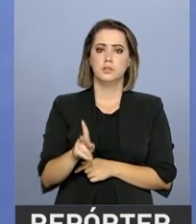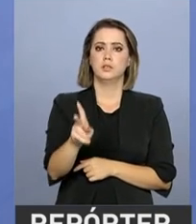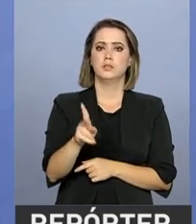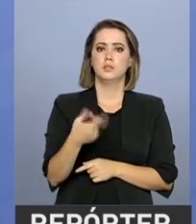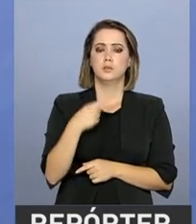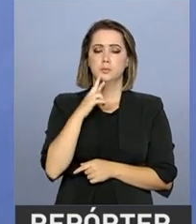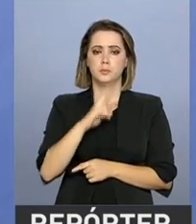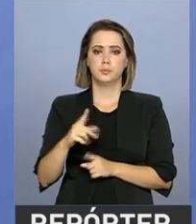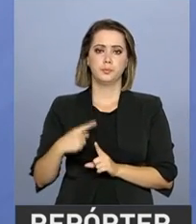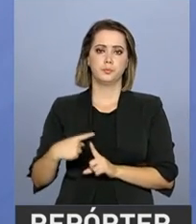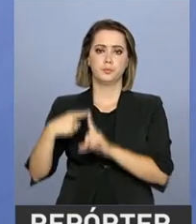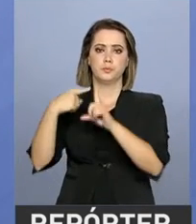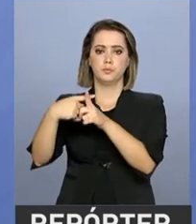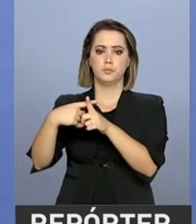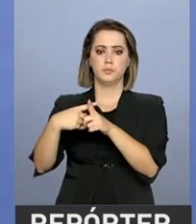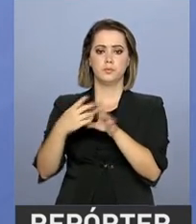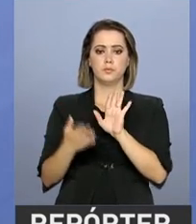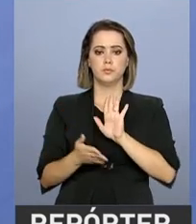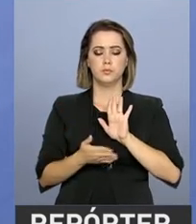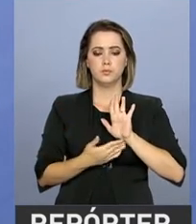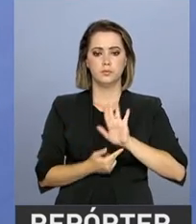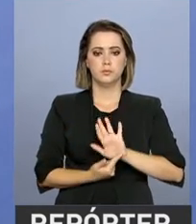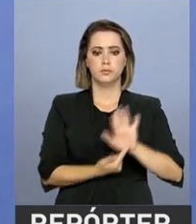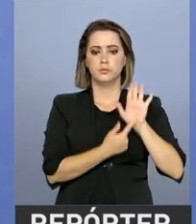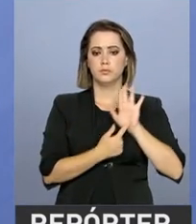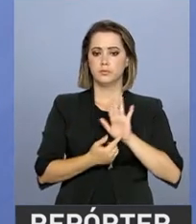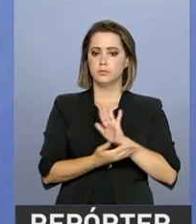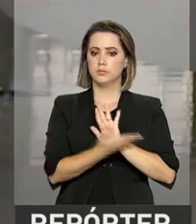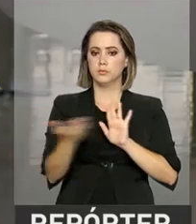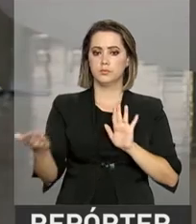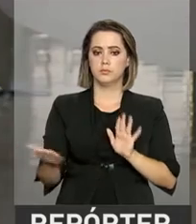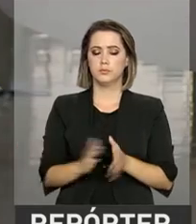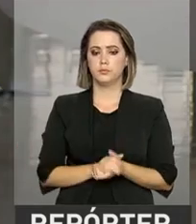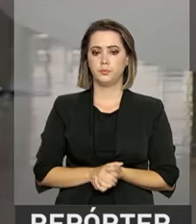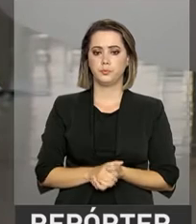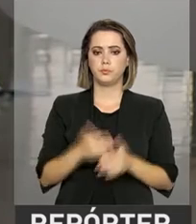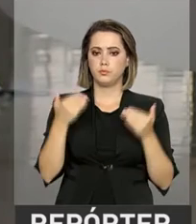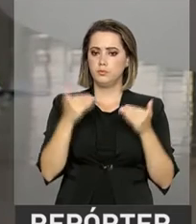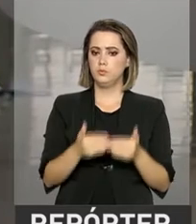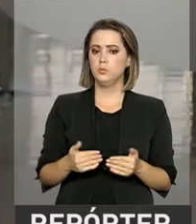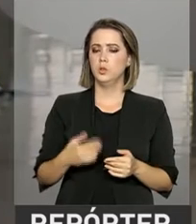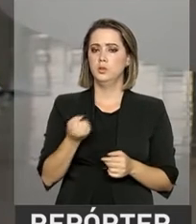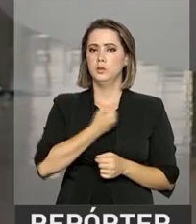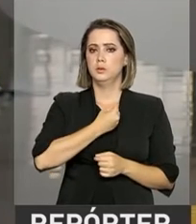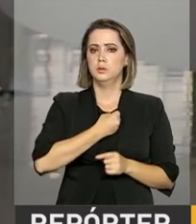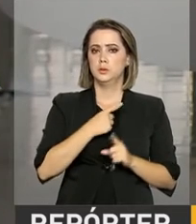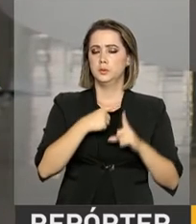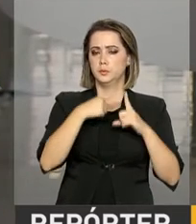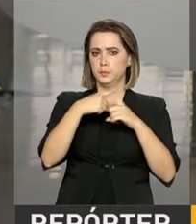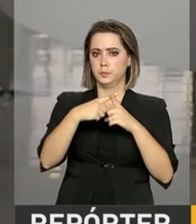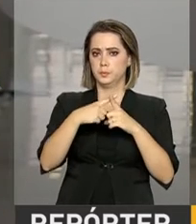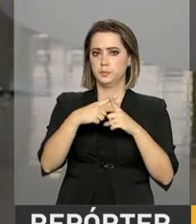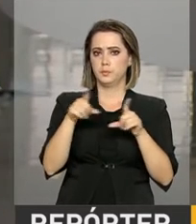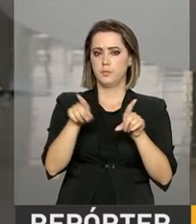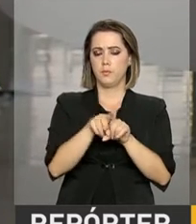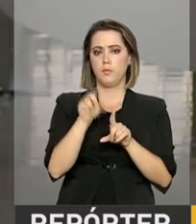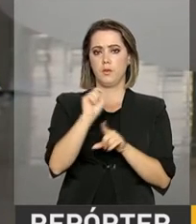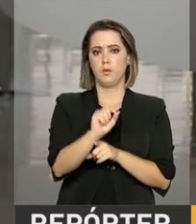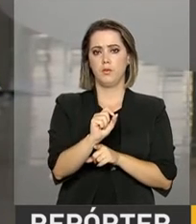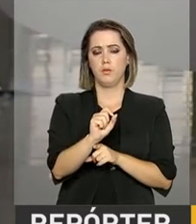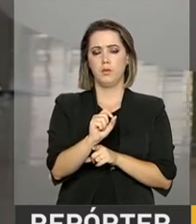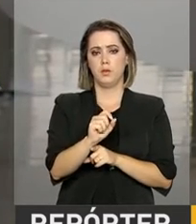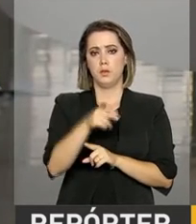dados positivos para apresentar. Diante dos números positivos do Cadastro Geral de